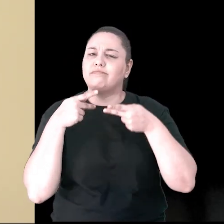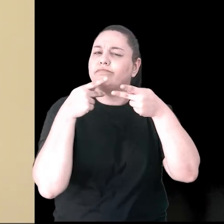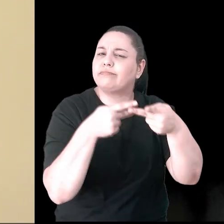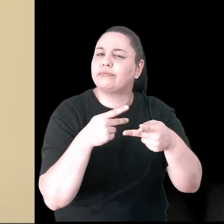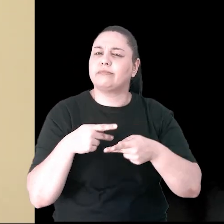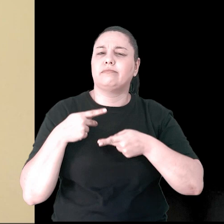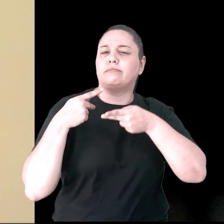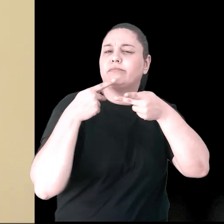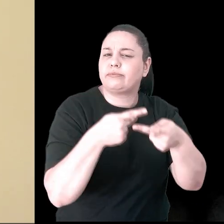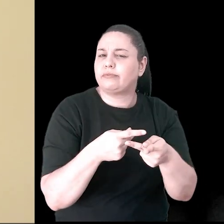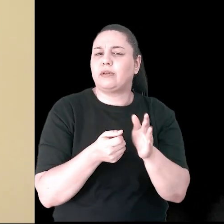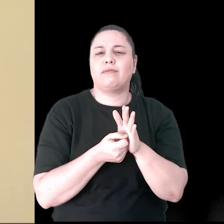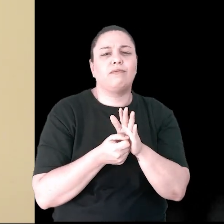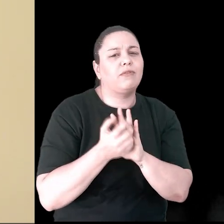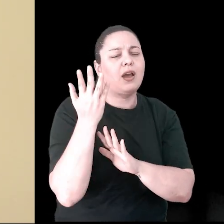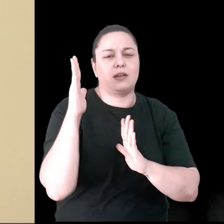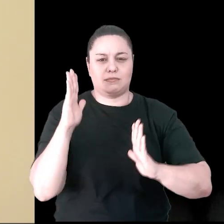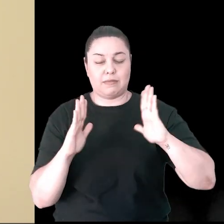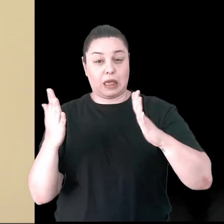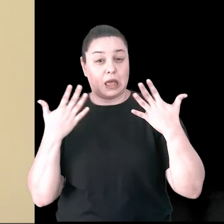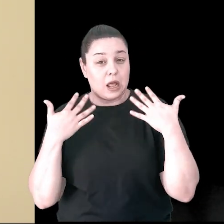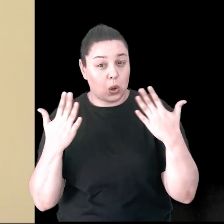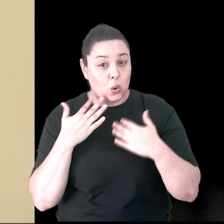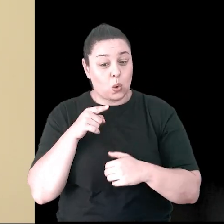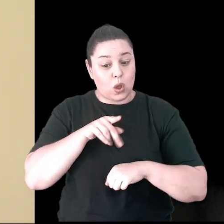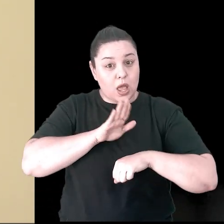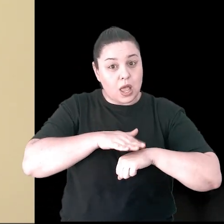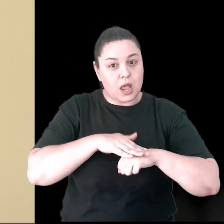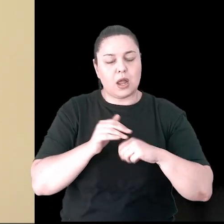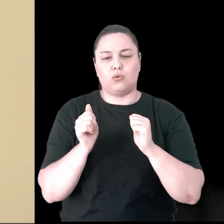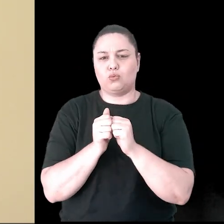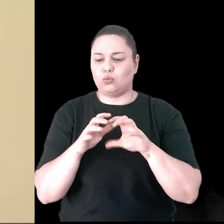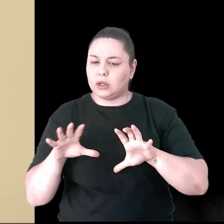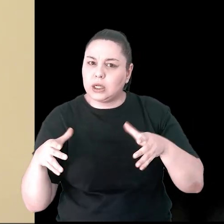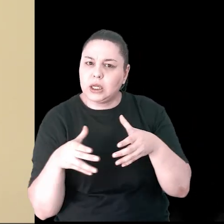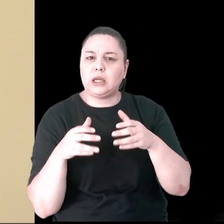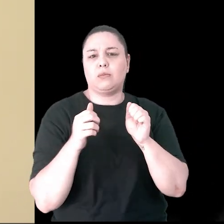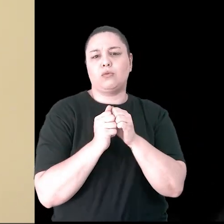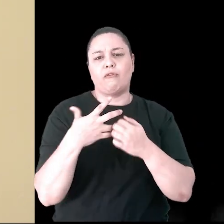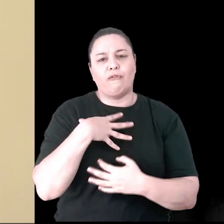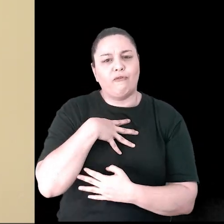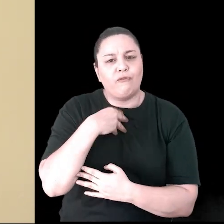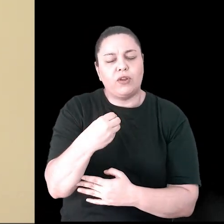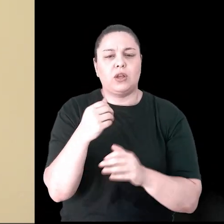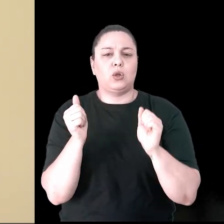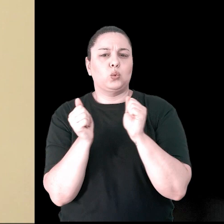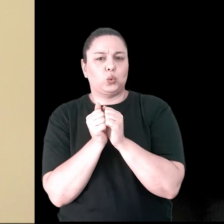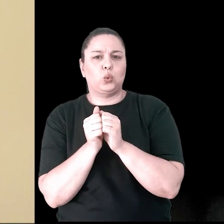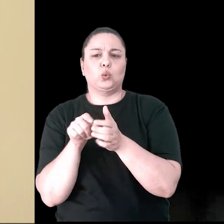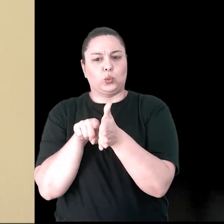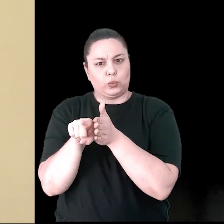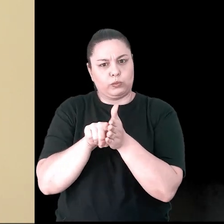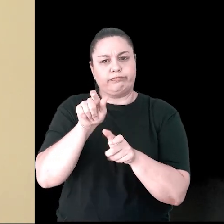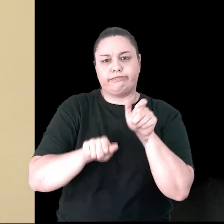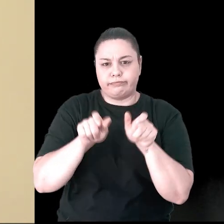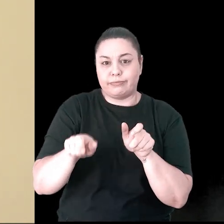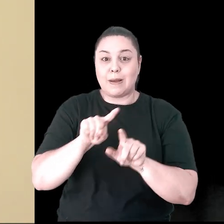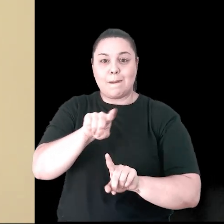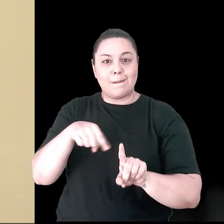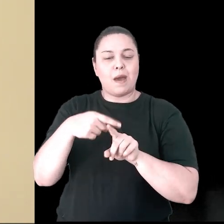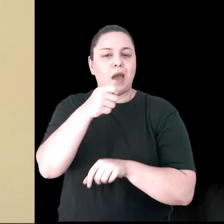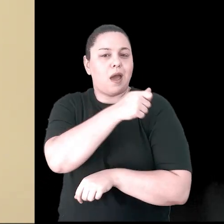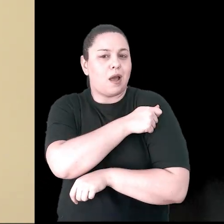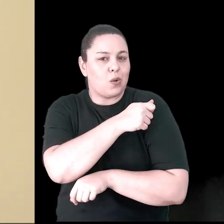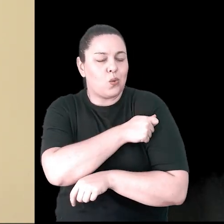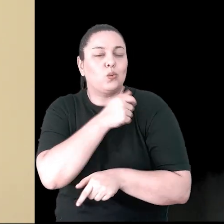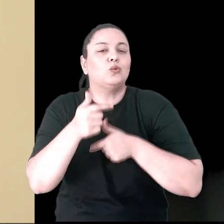Harbor, todos os verões, Shimomura, sua equipe, sua esposa e seus filhos, além de alguns estudantes